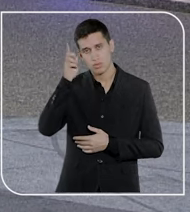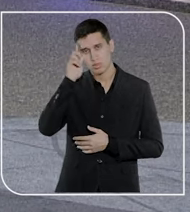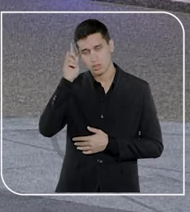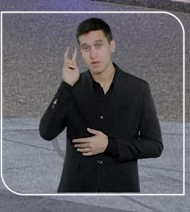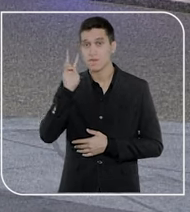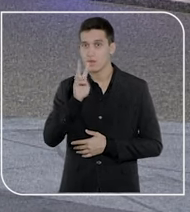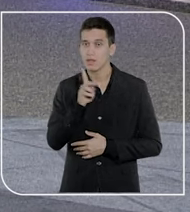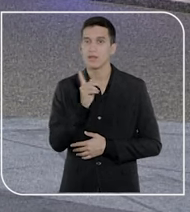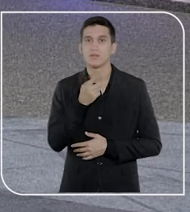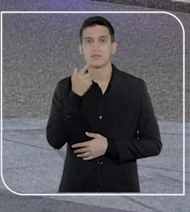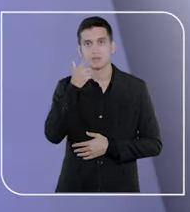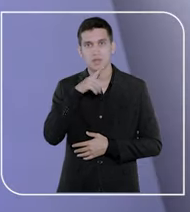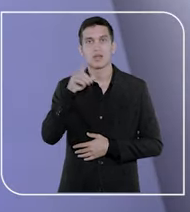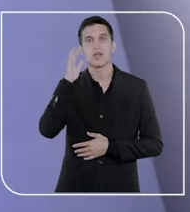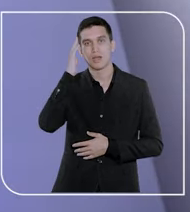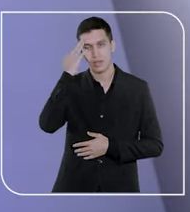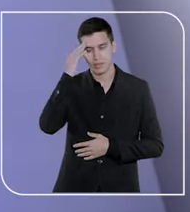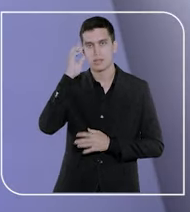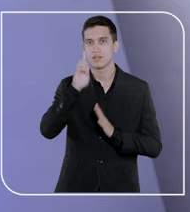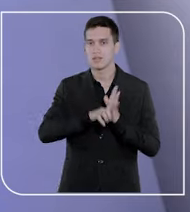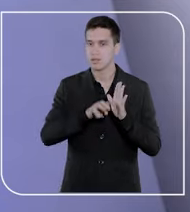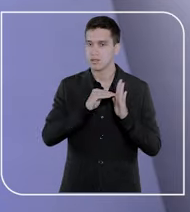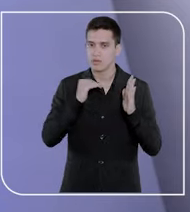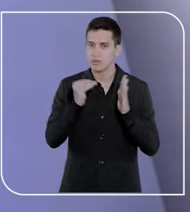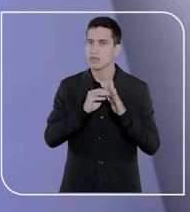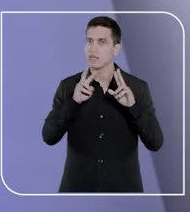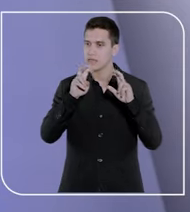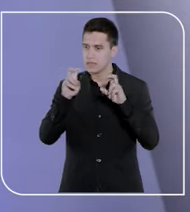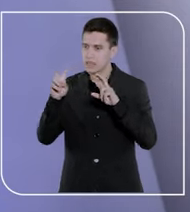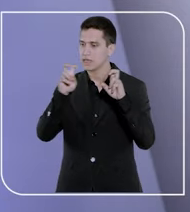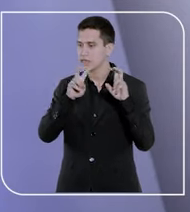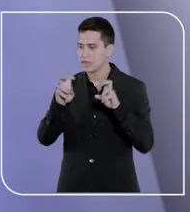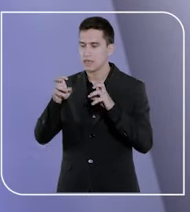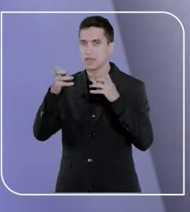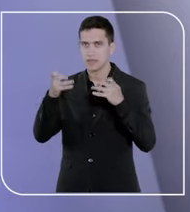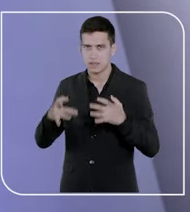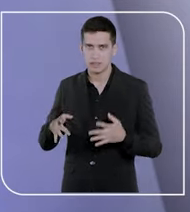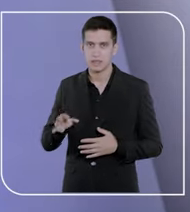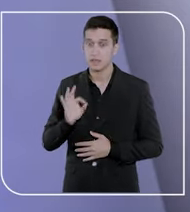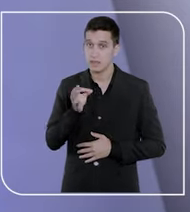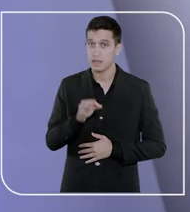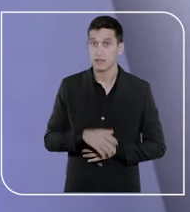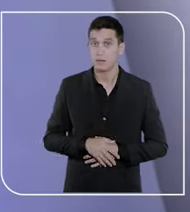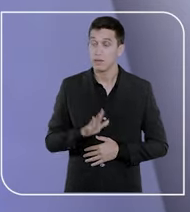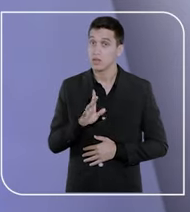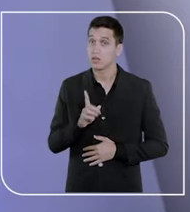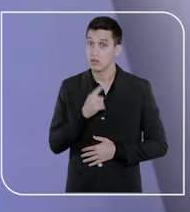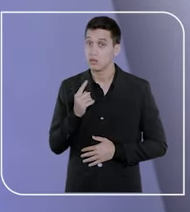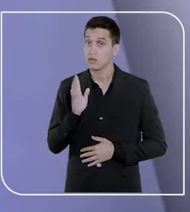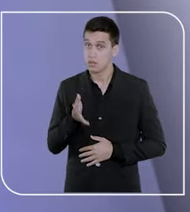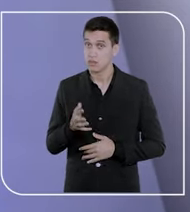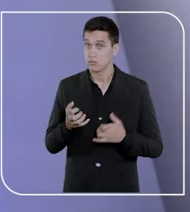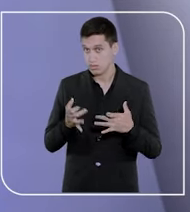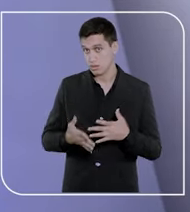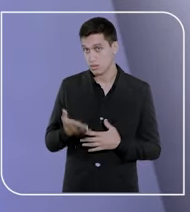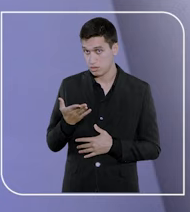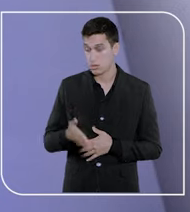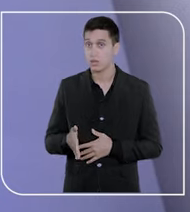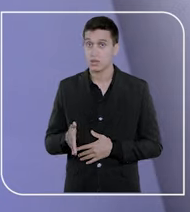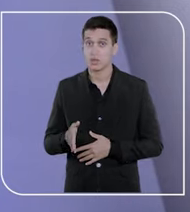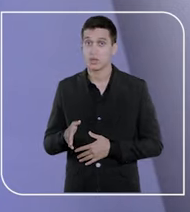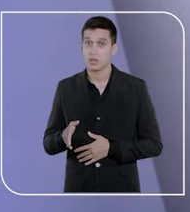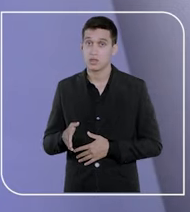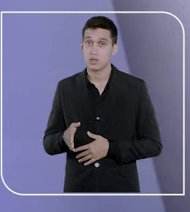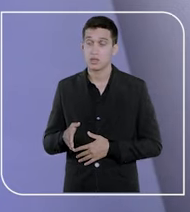entender direito cada tópico que está sendo citado. Muito bacana mesmo. Bom, a gente já falou aí, né, professor Gilberto, enfim, falou